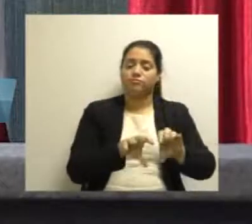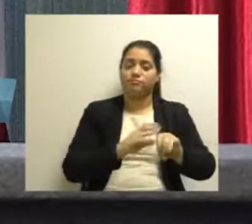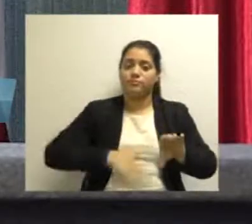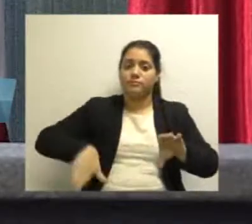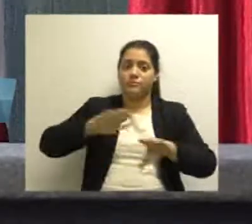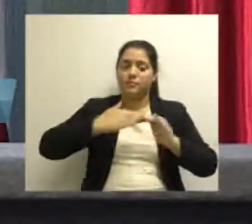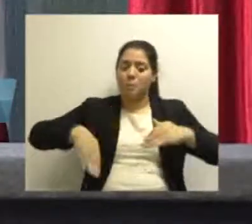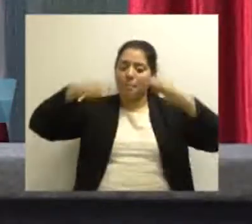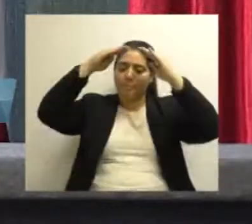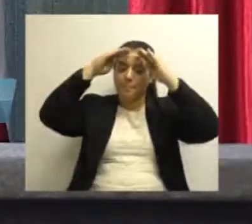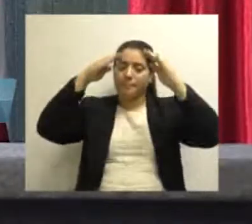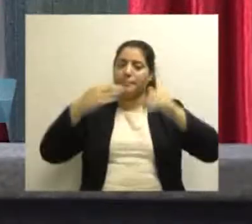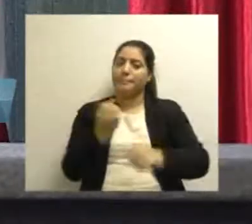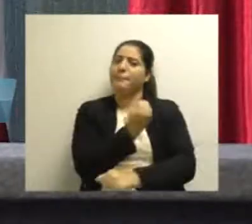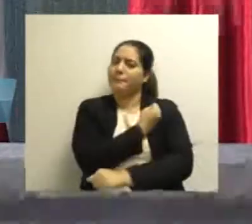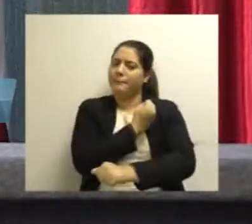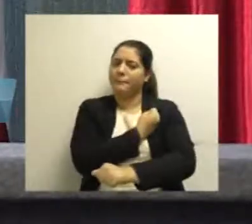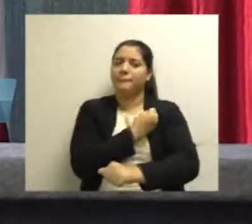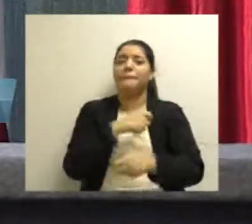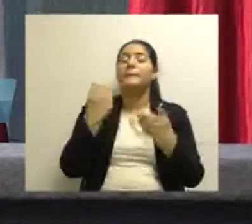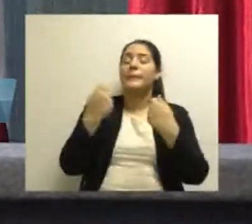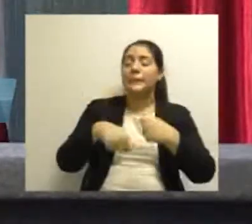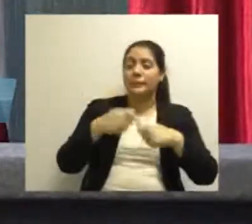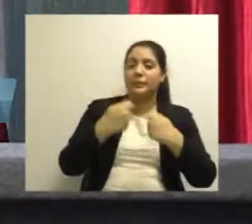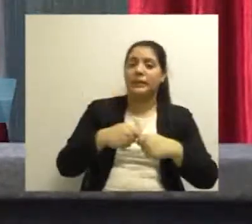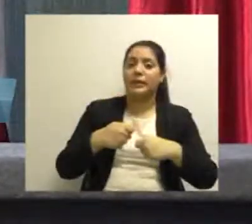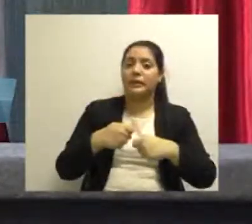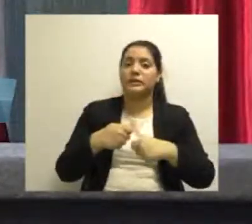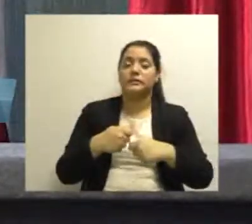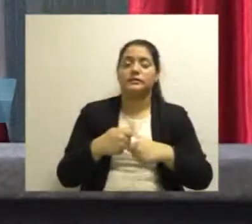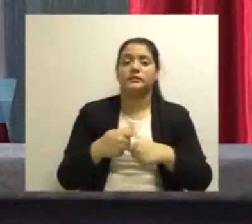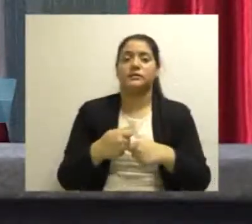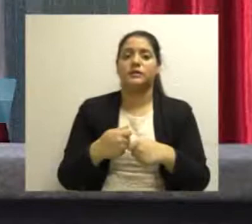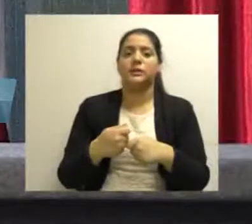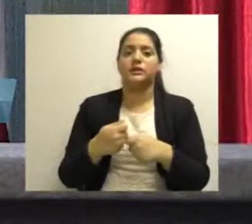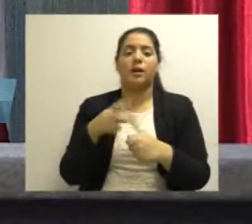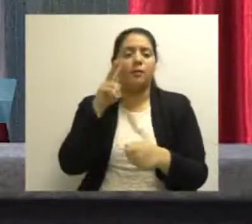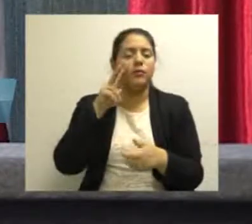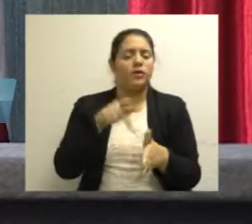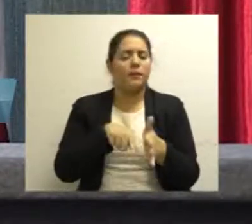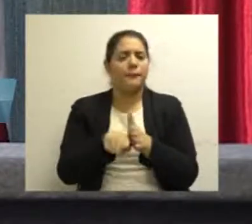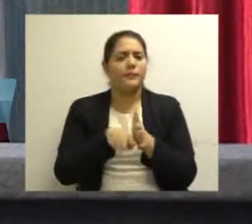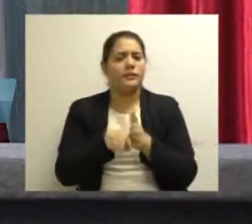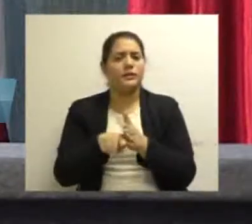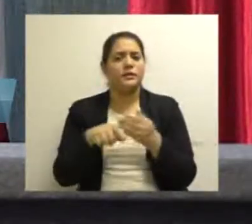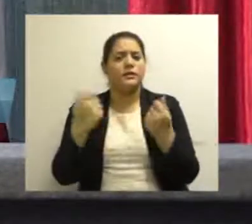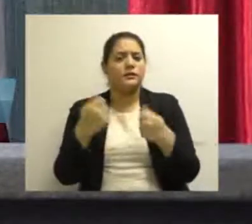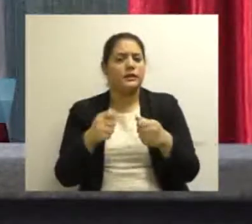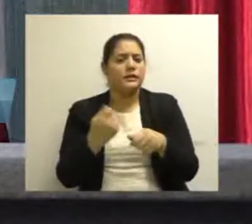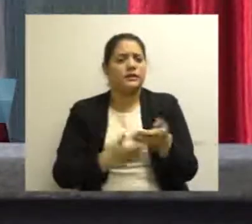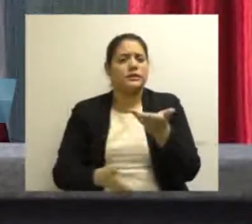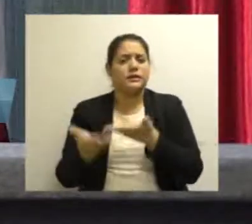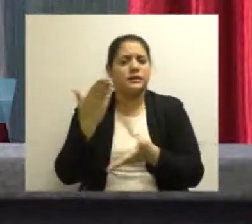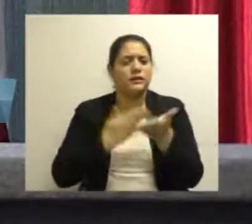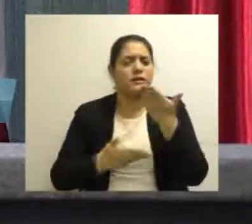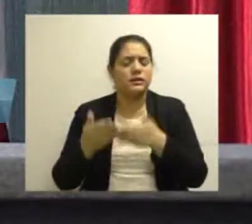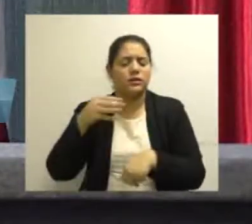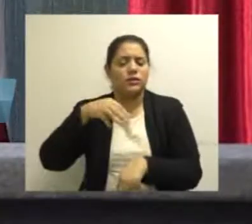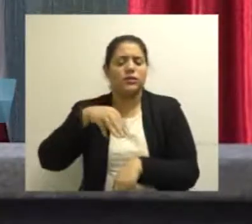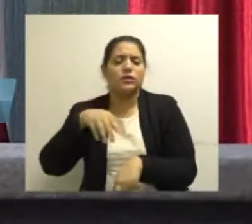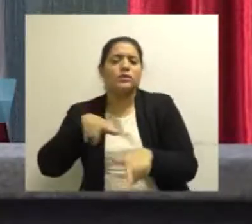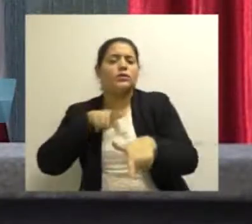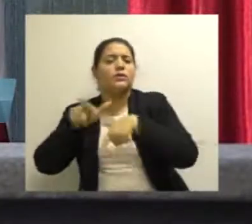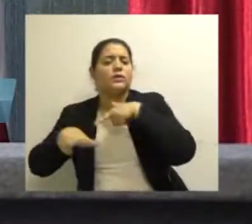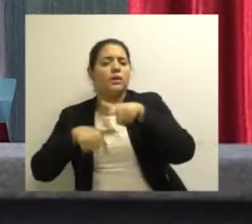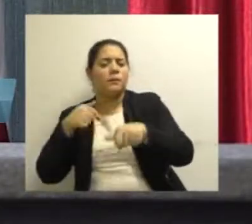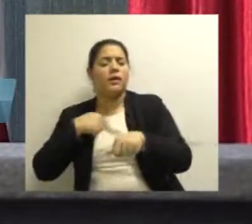estejam atentos a esse resultado. Há necessidade de estar mais próximo da pesquisa, há necessidade de estar mais próximo do mercado de trabalho.